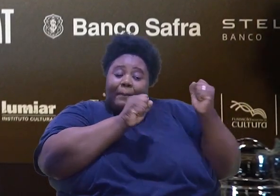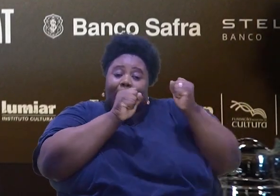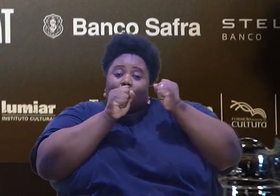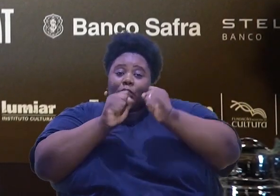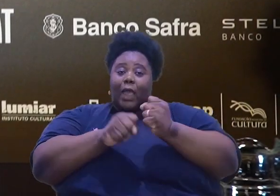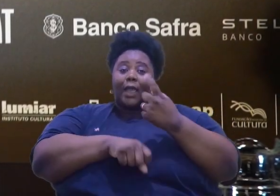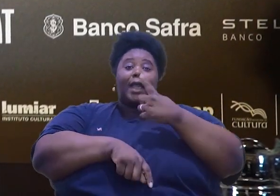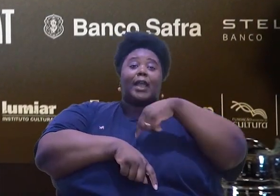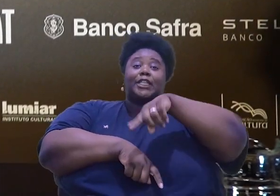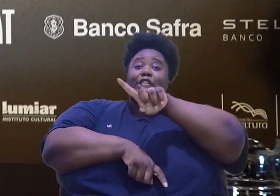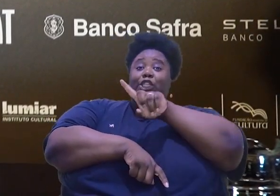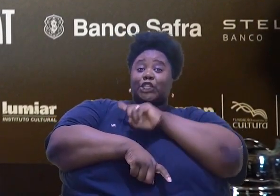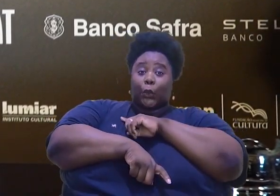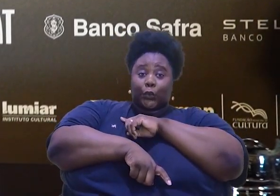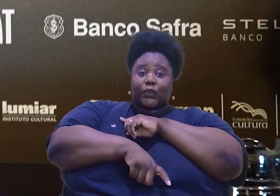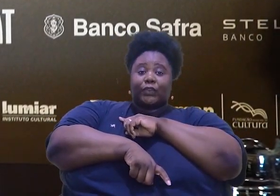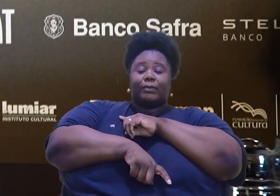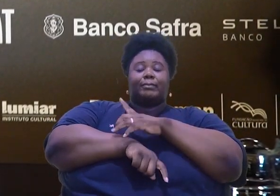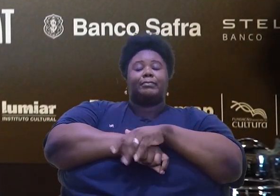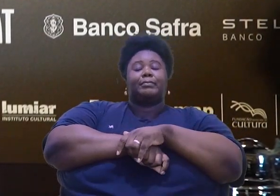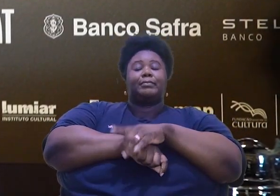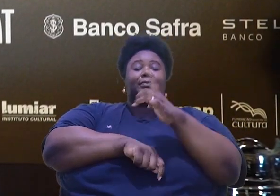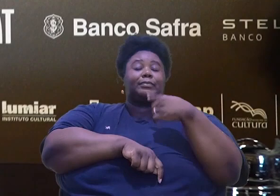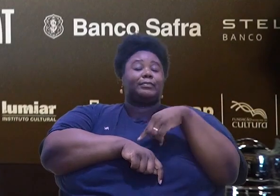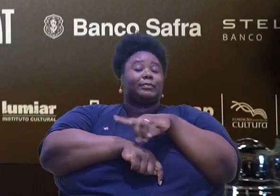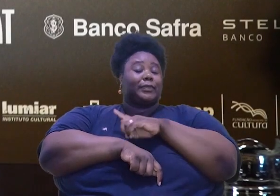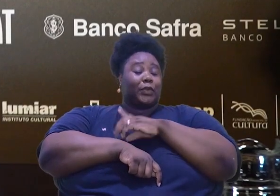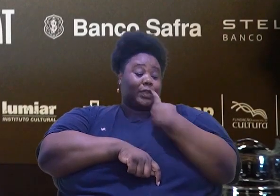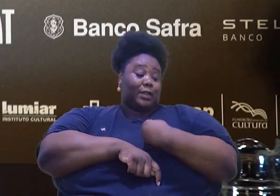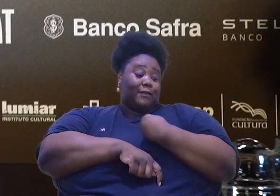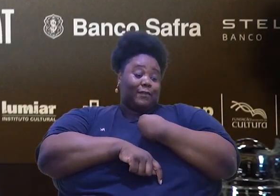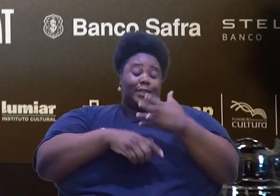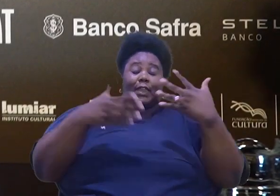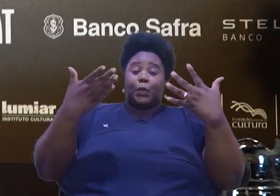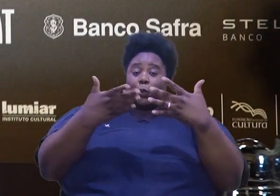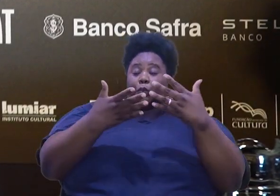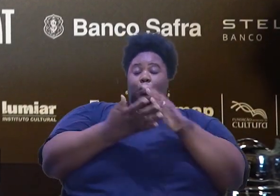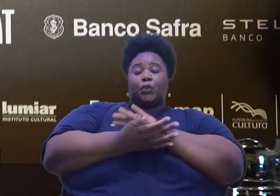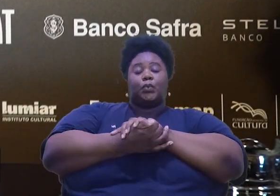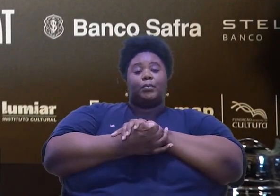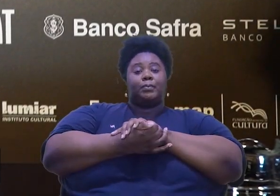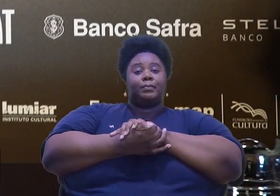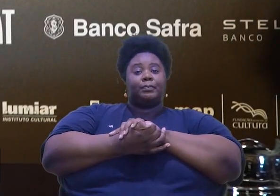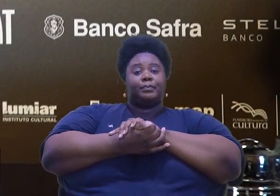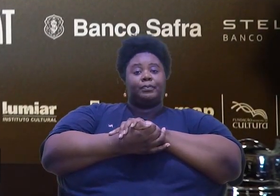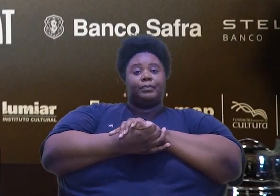potencializassem a nossa vida hoje, né?